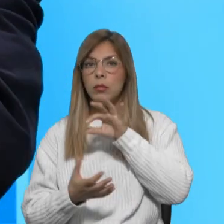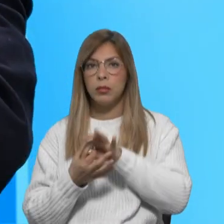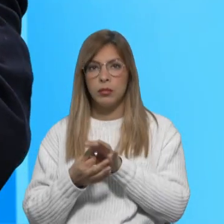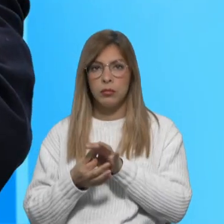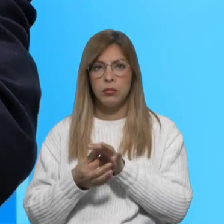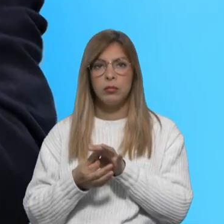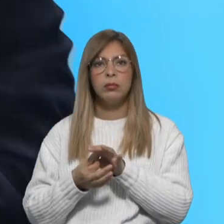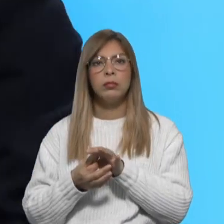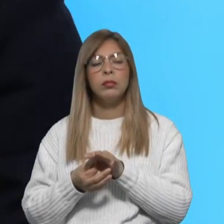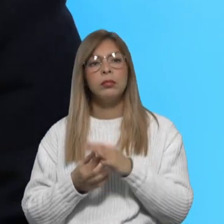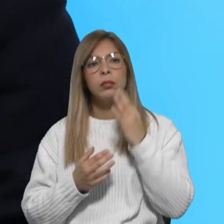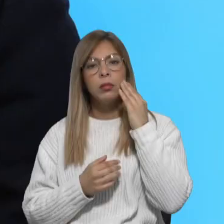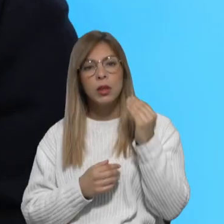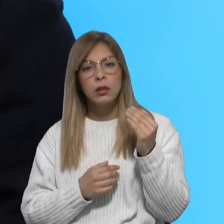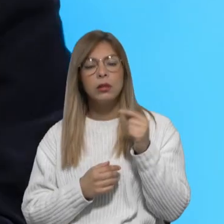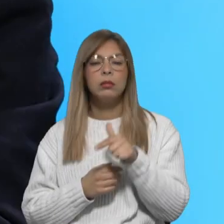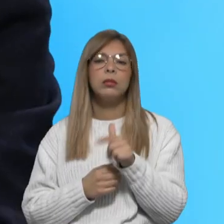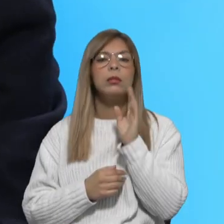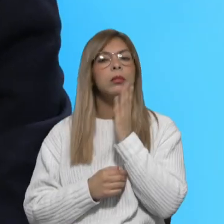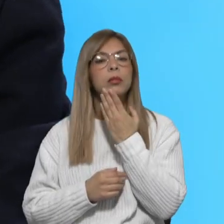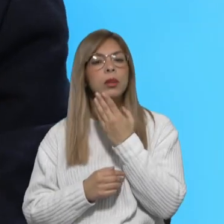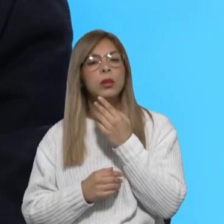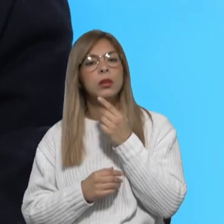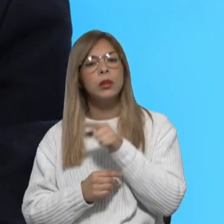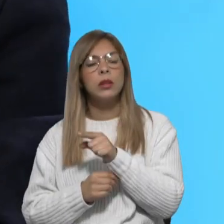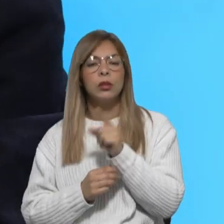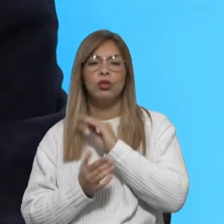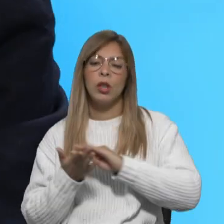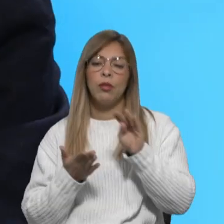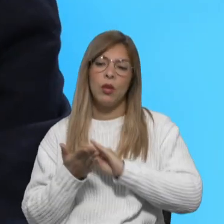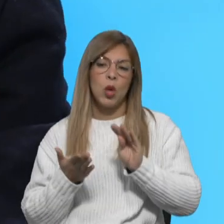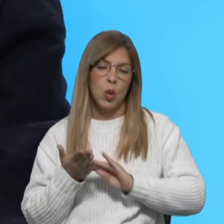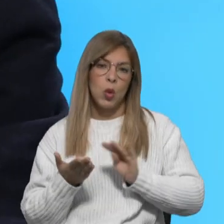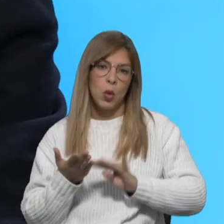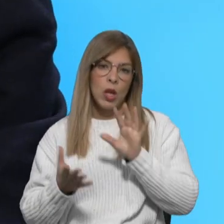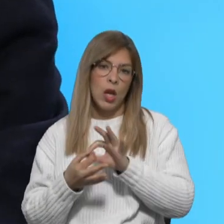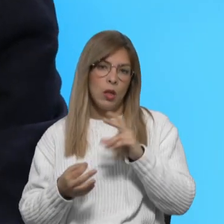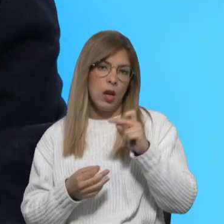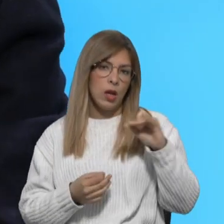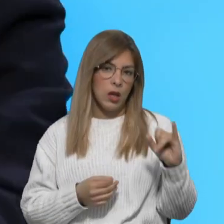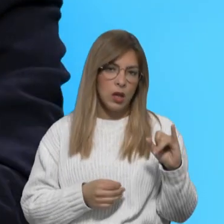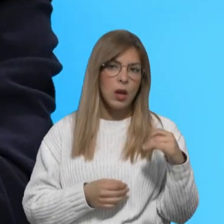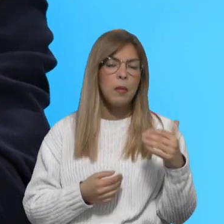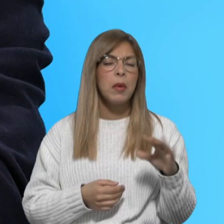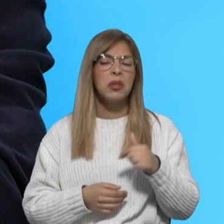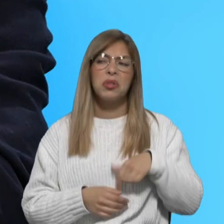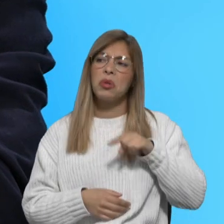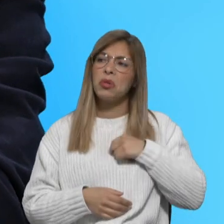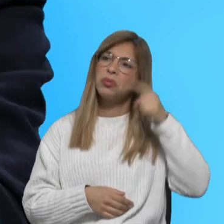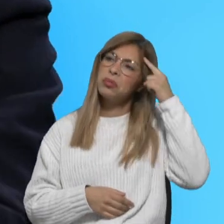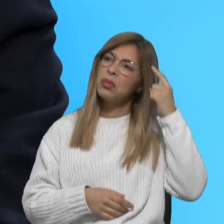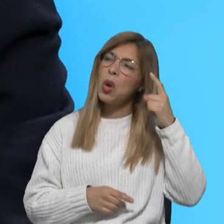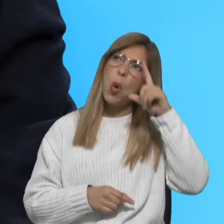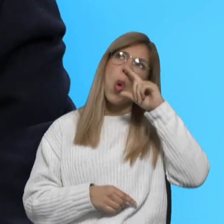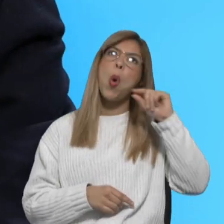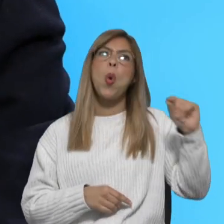que eu creio que terá sido a primeira vez que o Papa escreveu qualquer coisa sobre a inteligência artificial. E nessa altura nós pensámos, olha, afinal, não estamos assim muito longe